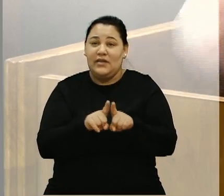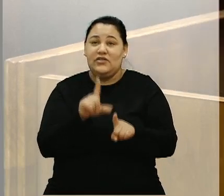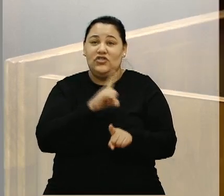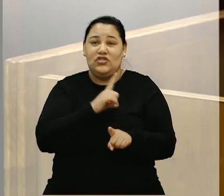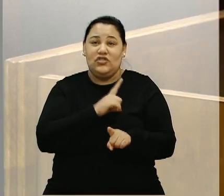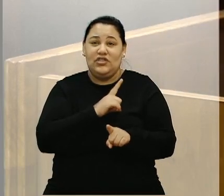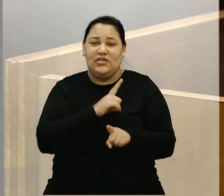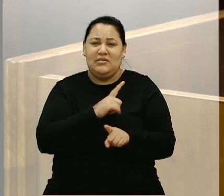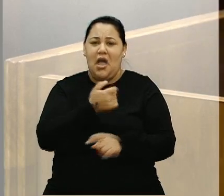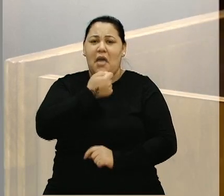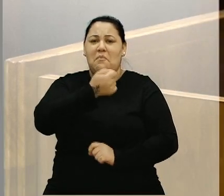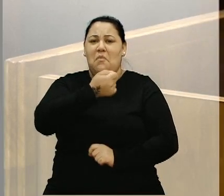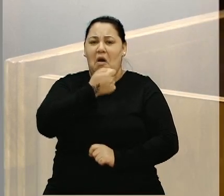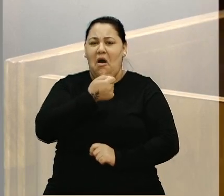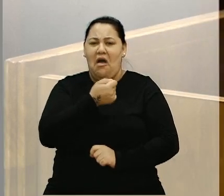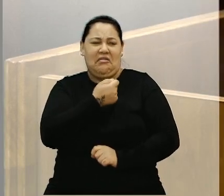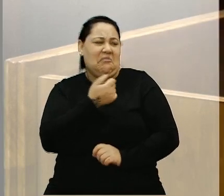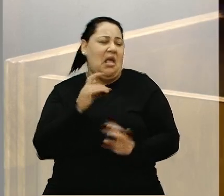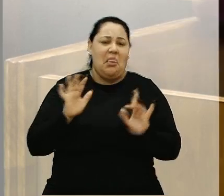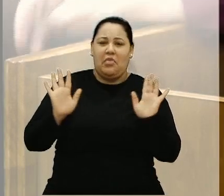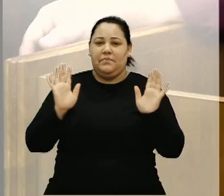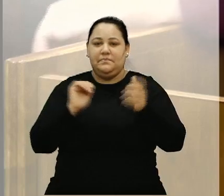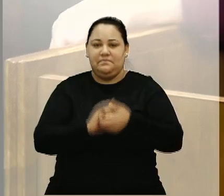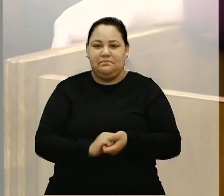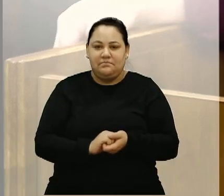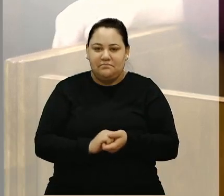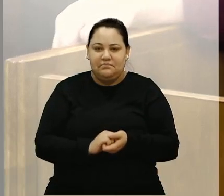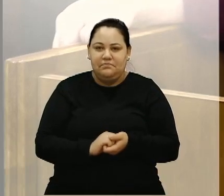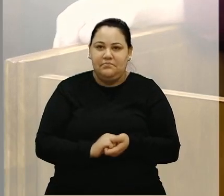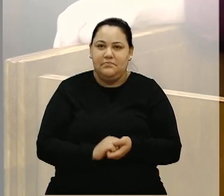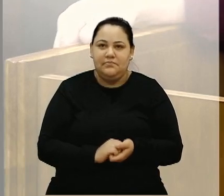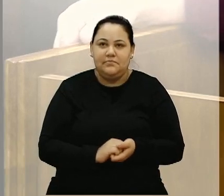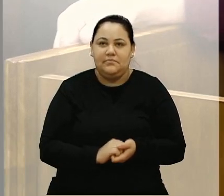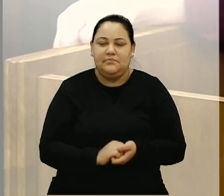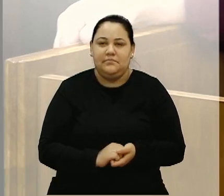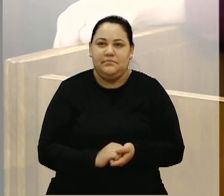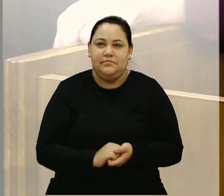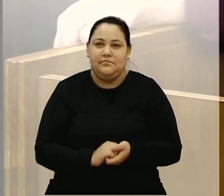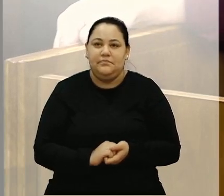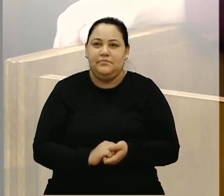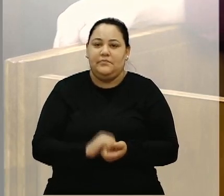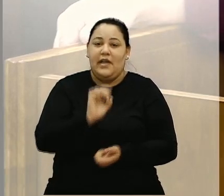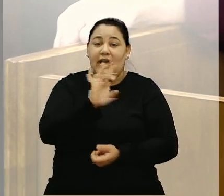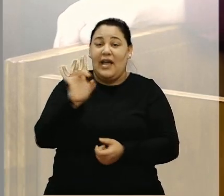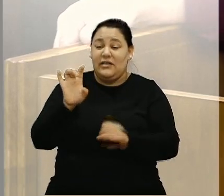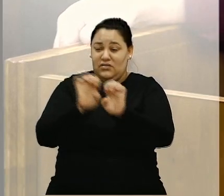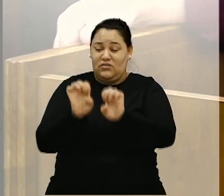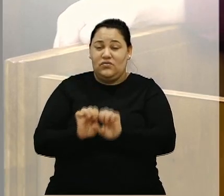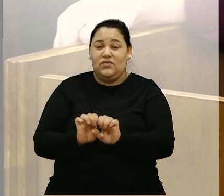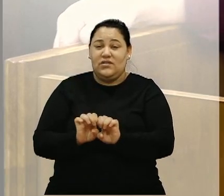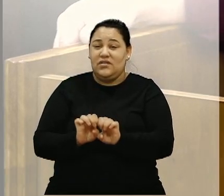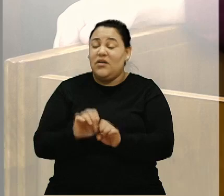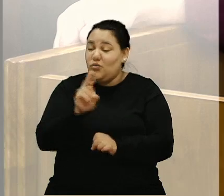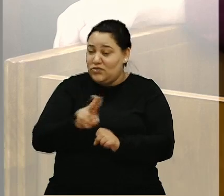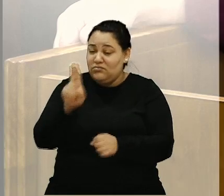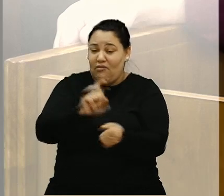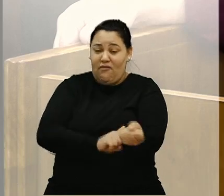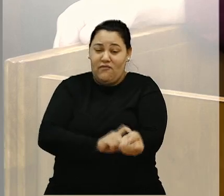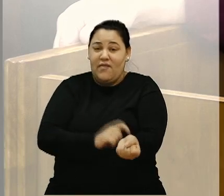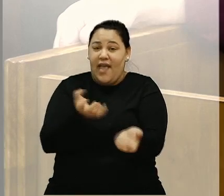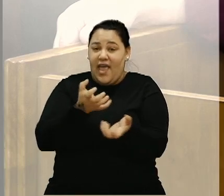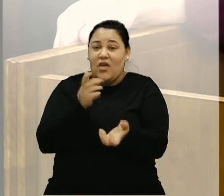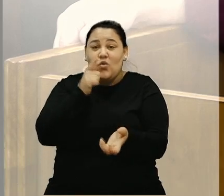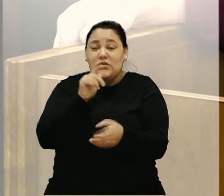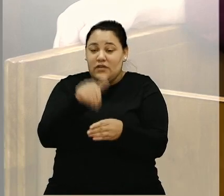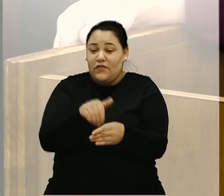um repórter, com isso, com aquilo. Tá? Cada estrutura que estão usando pelo desespero, que é